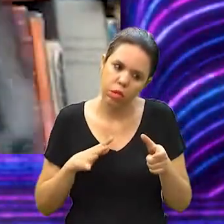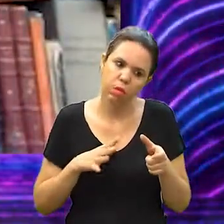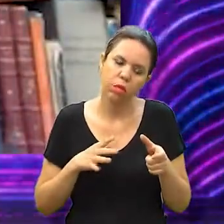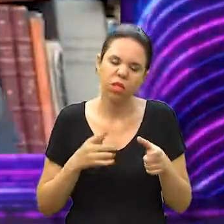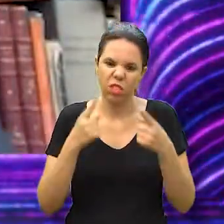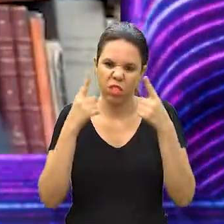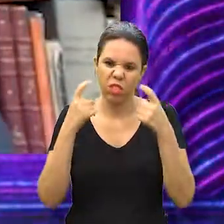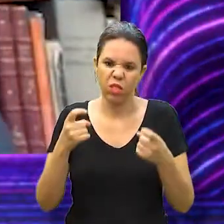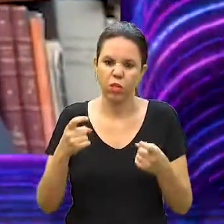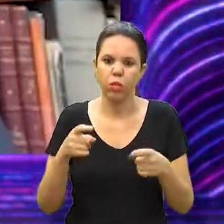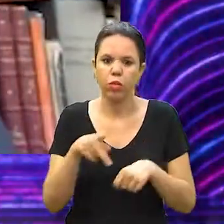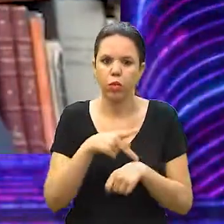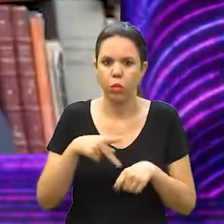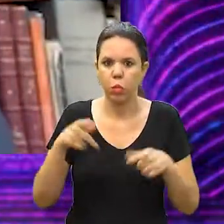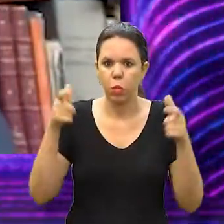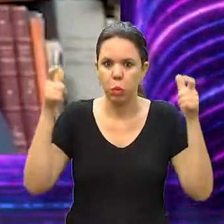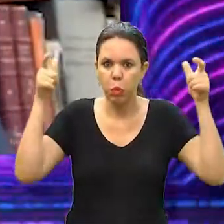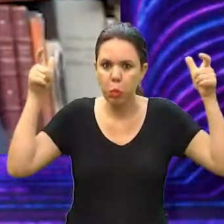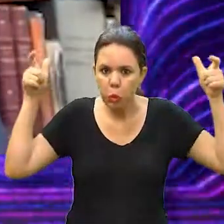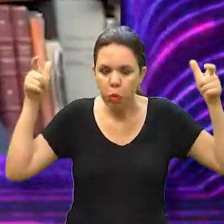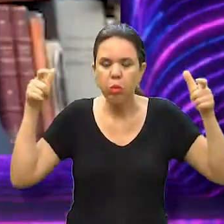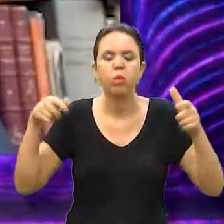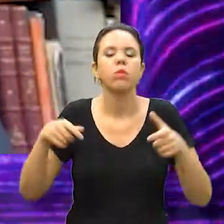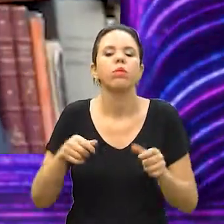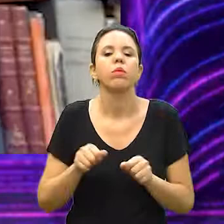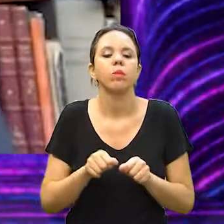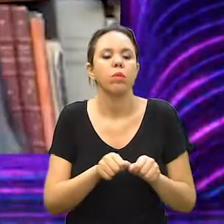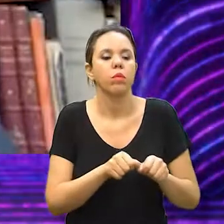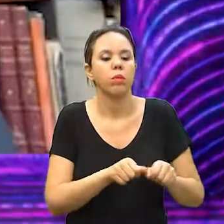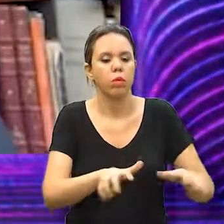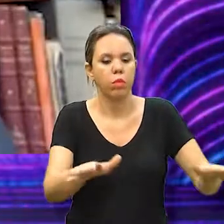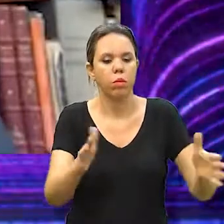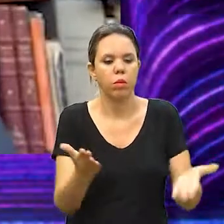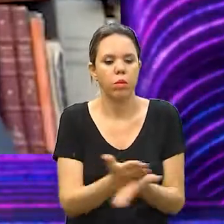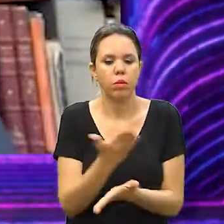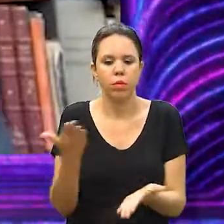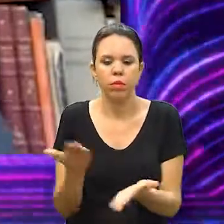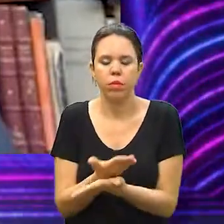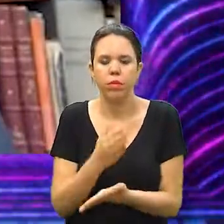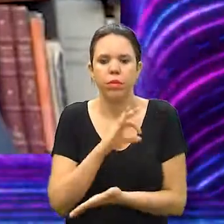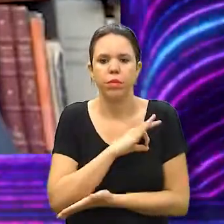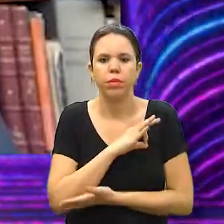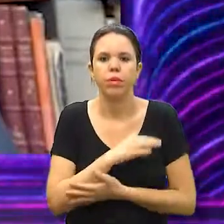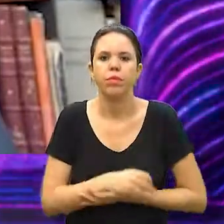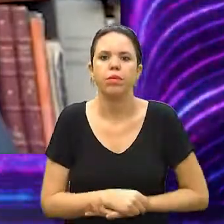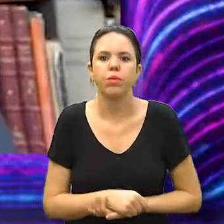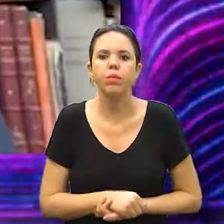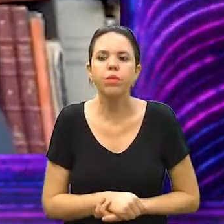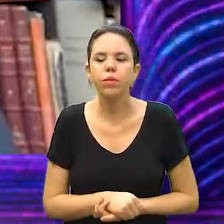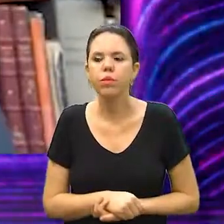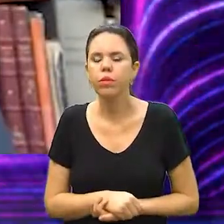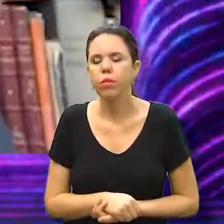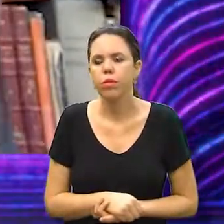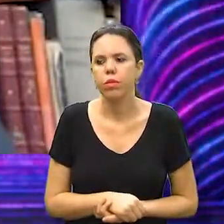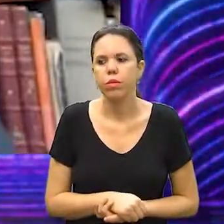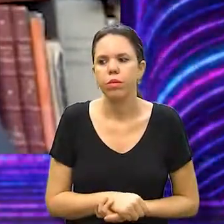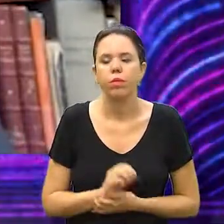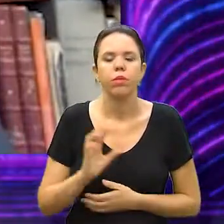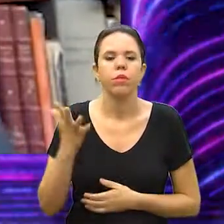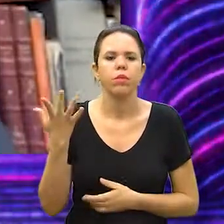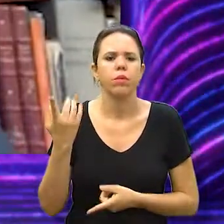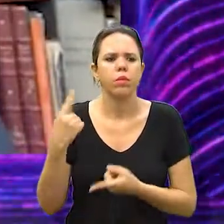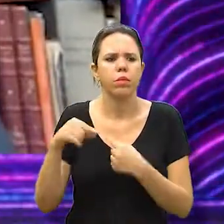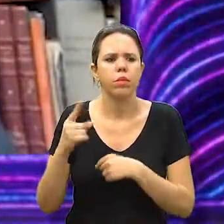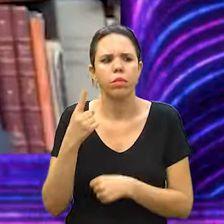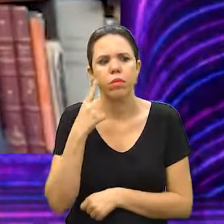as mais violentas do México, e ele começou a distribuir livros para os policiais. Aconteceu um